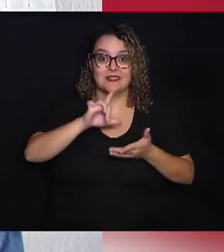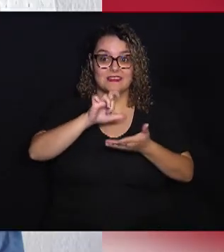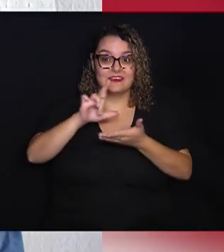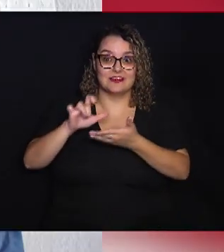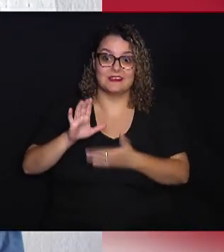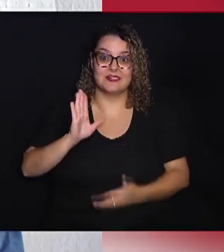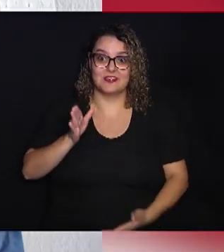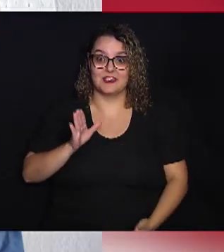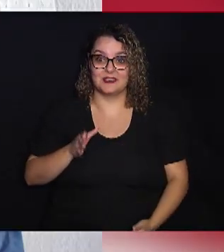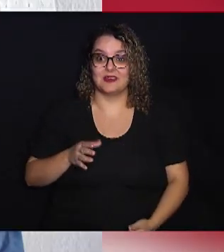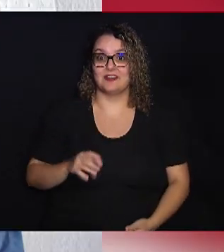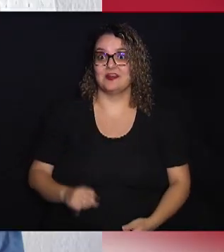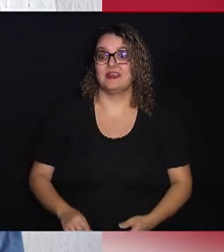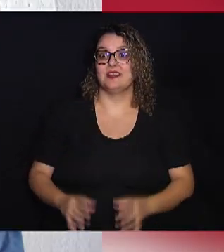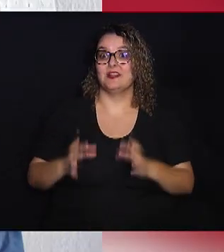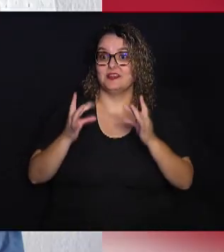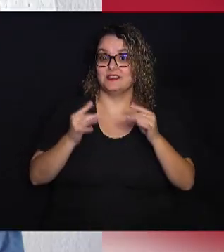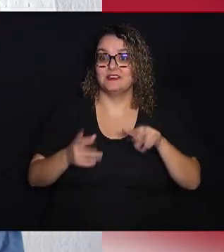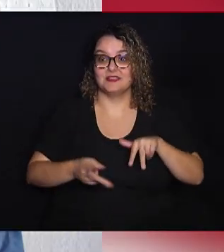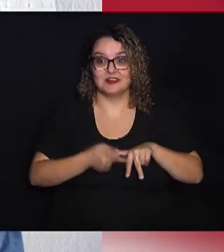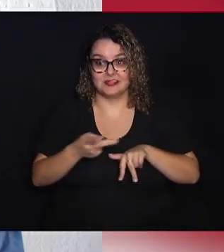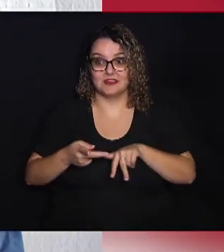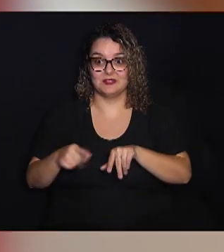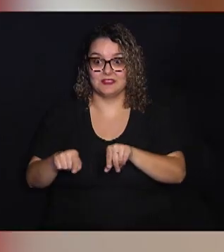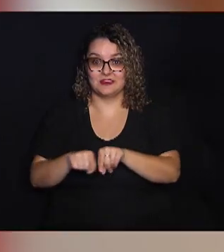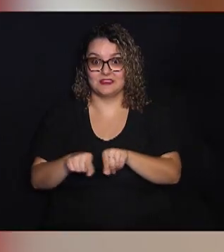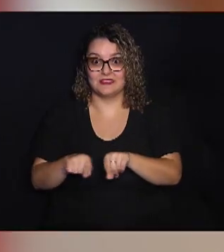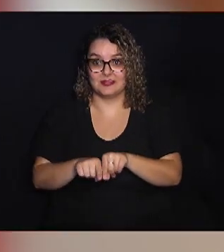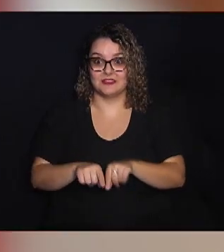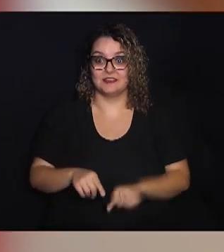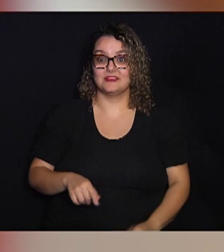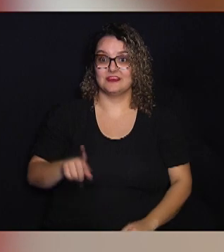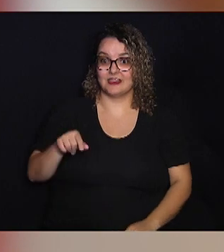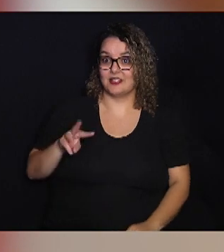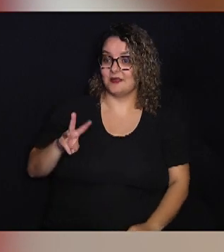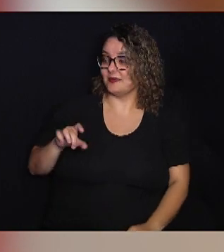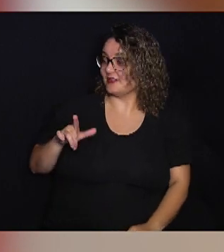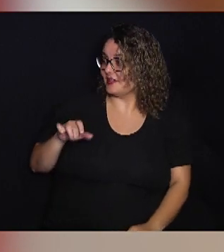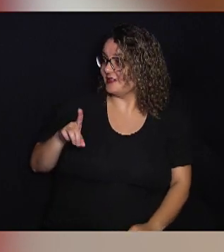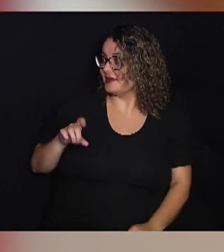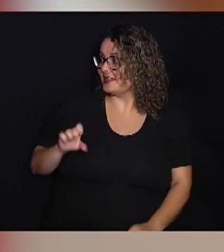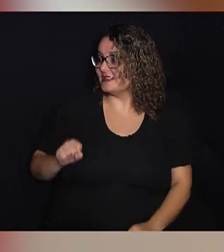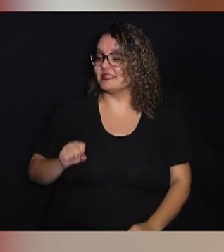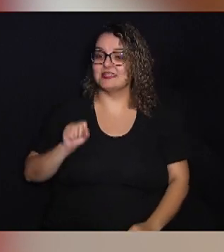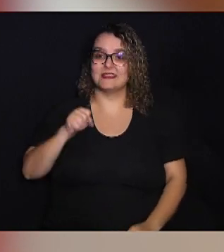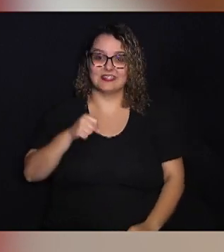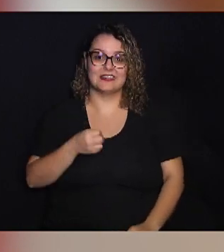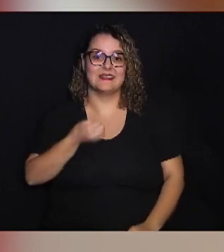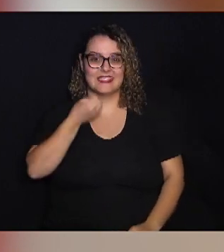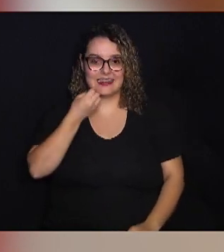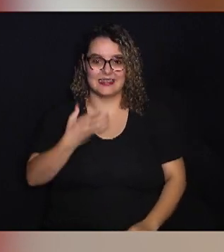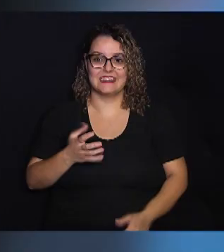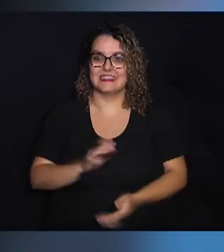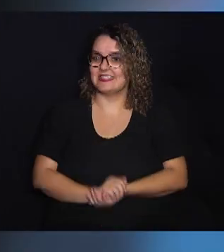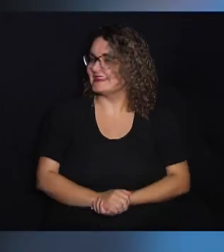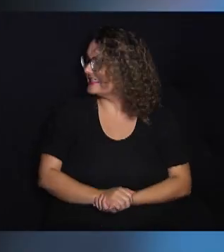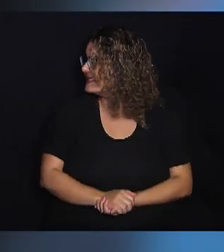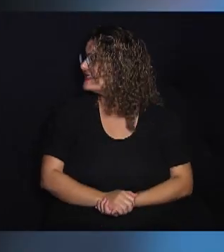daqui a pouquinho a gente já vai soltar os depoimentos dos meninos, né, Wildes? Sim. Vai ser muito bom.